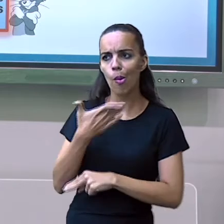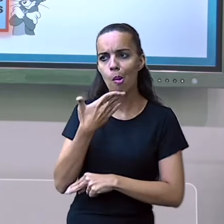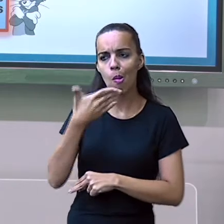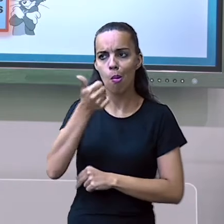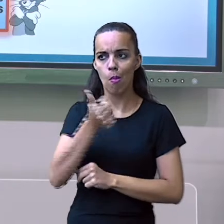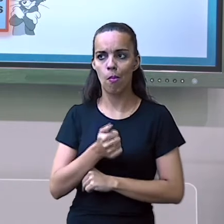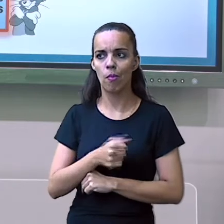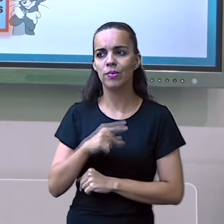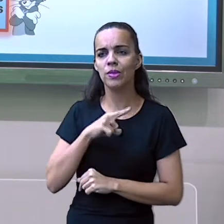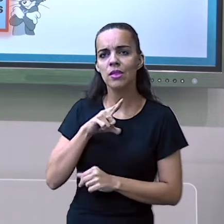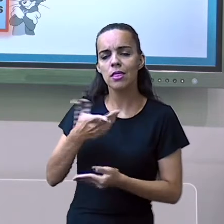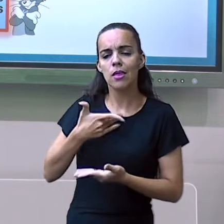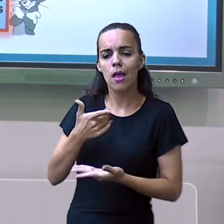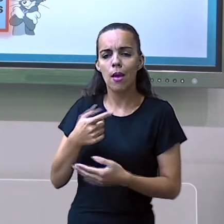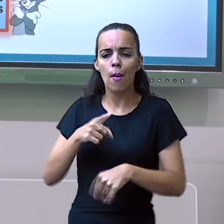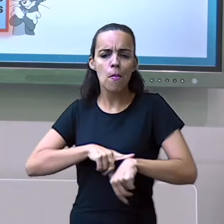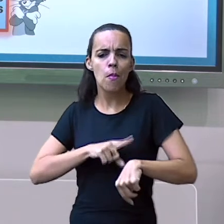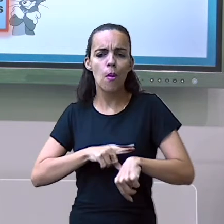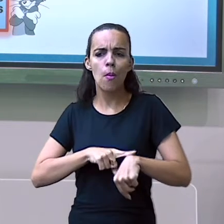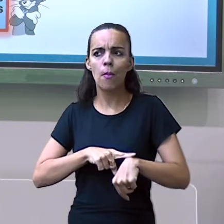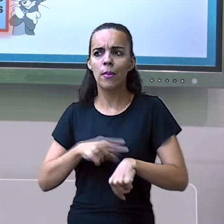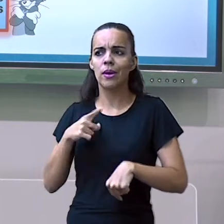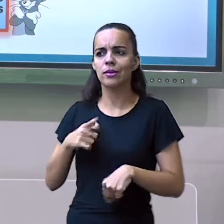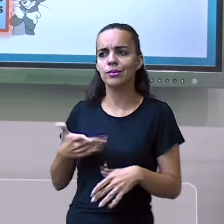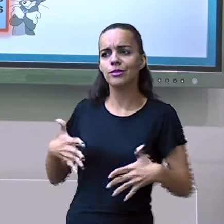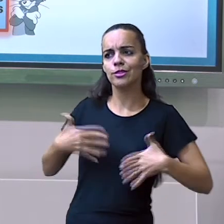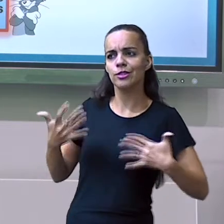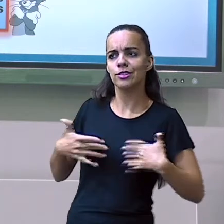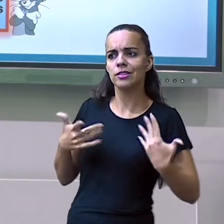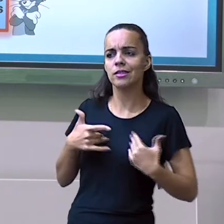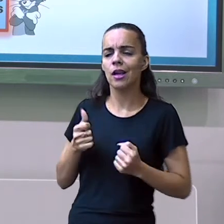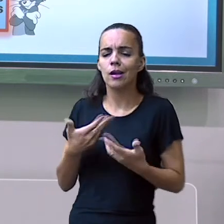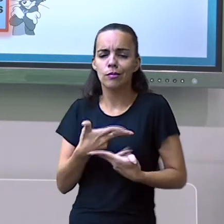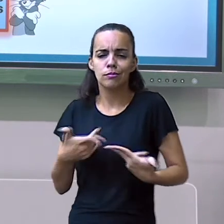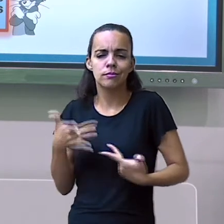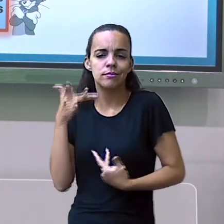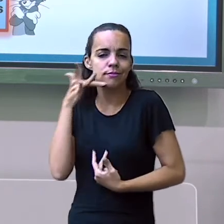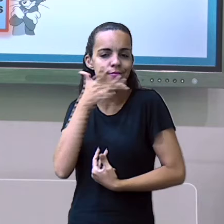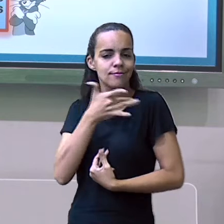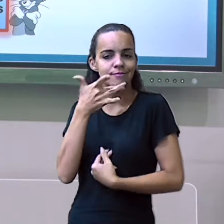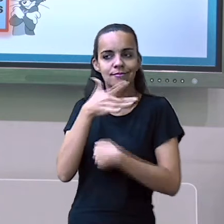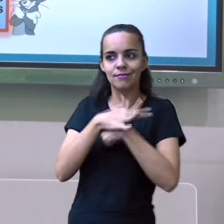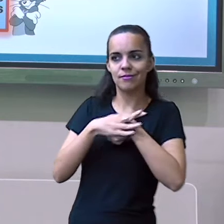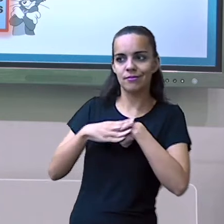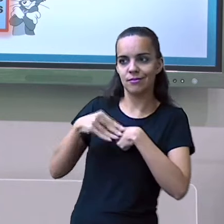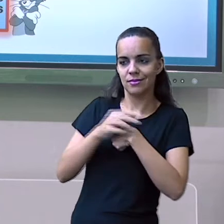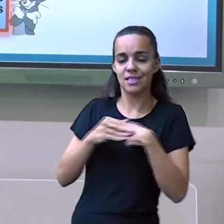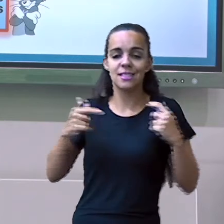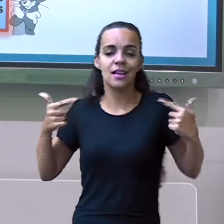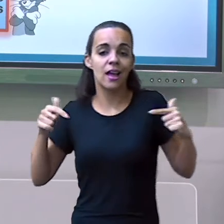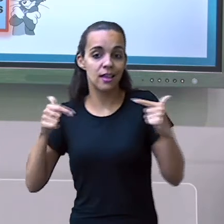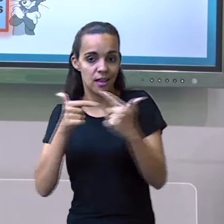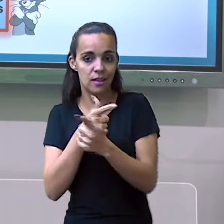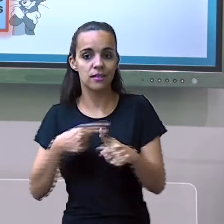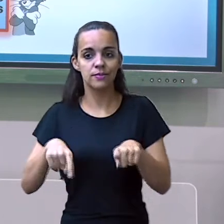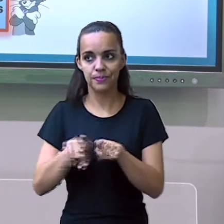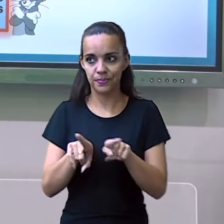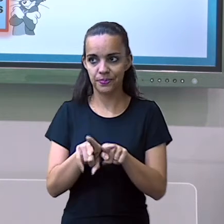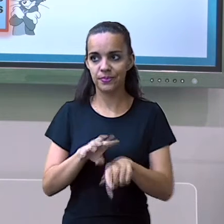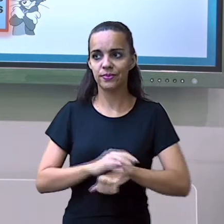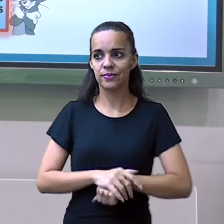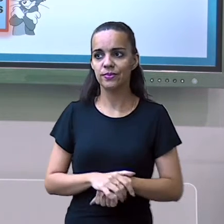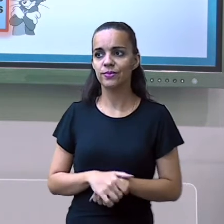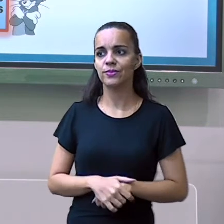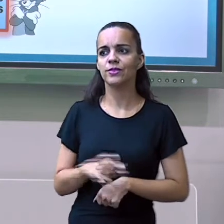proporcionando momentos inusitados que vão de gostosas e rasgadas gargalhadas. Passam